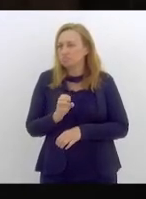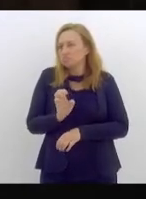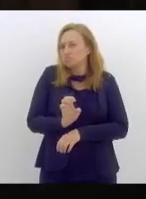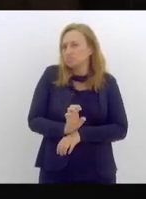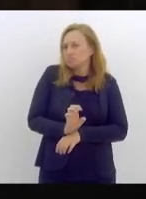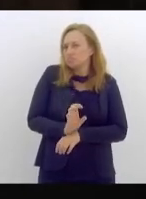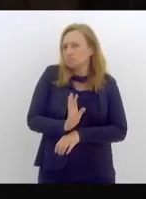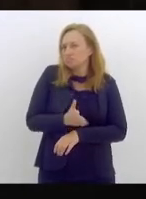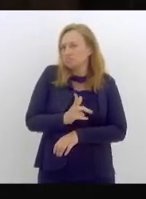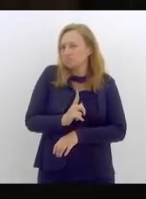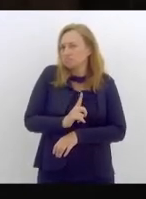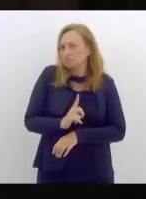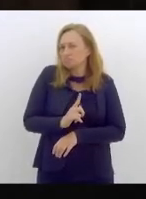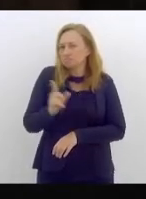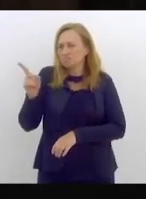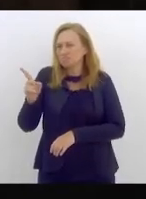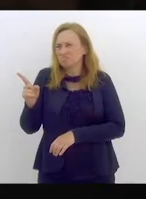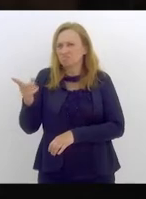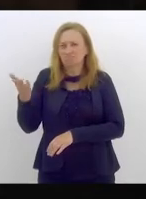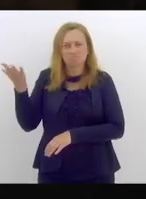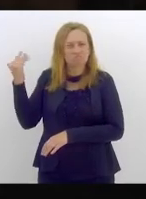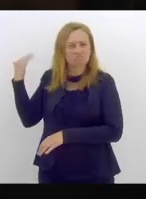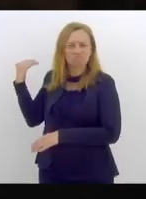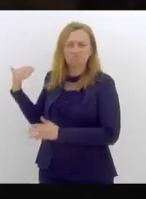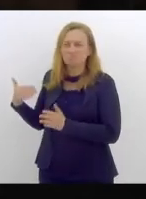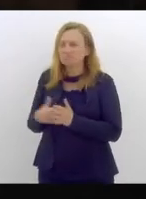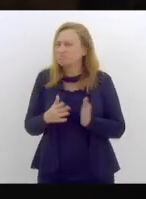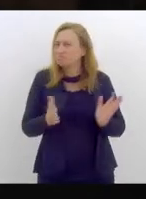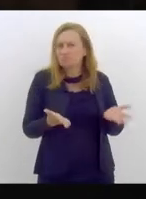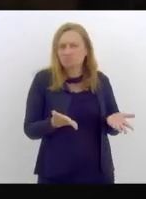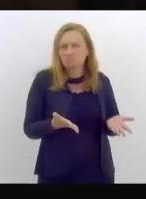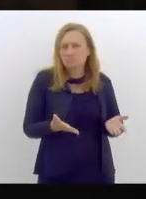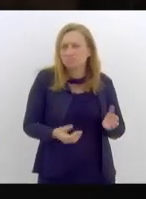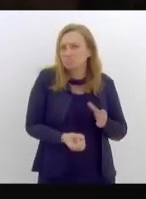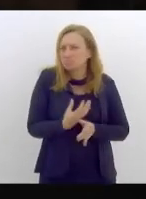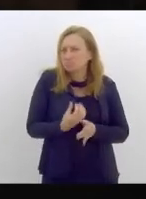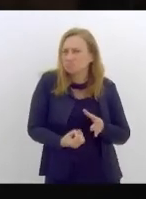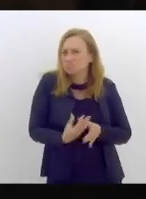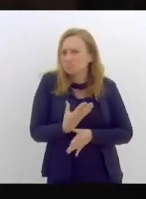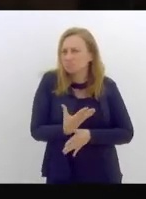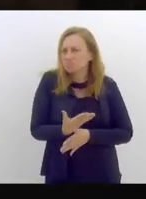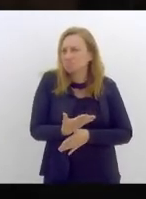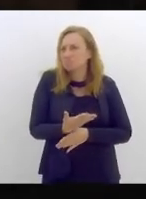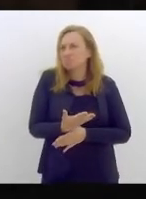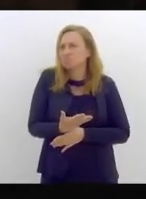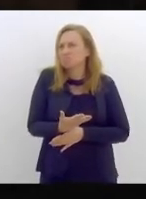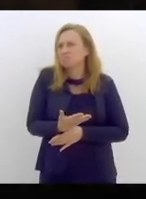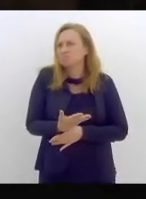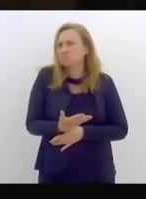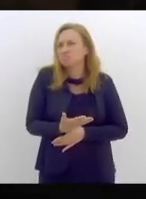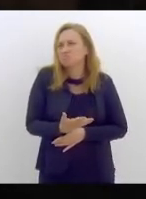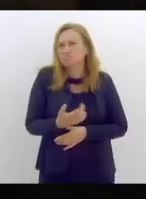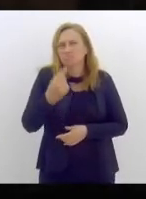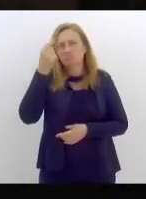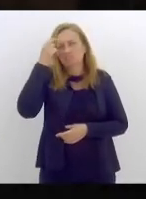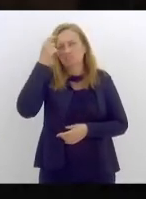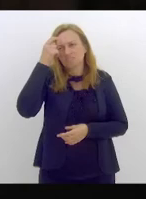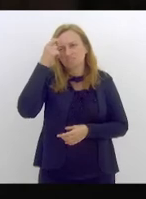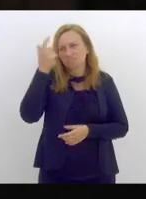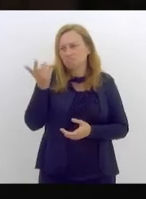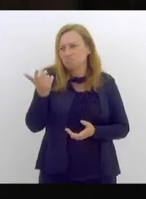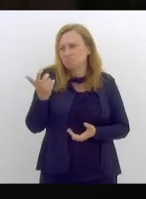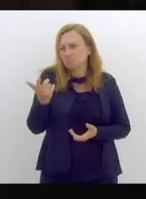inclusive naquela época até hoje praticamente reproduzir aquilo a mentalidade das